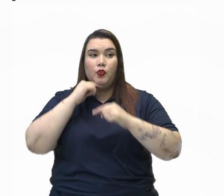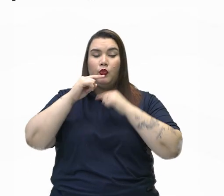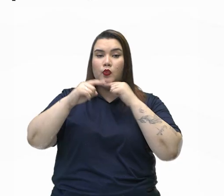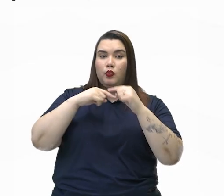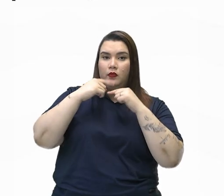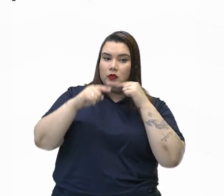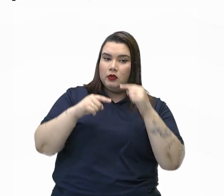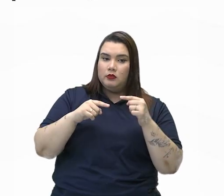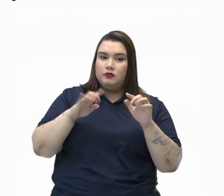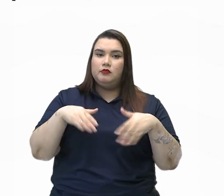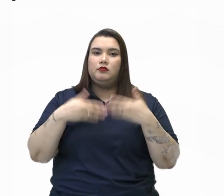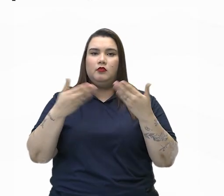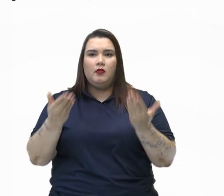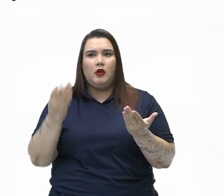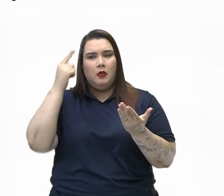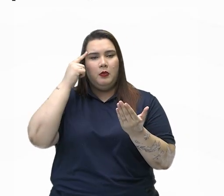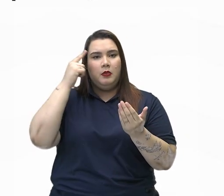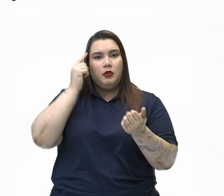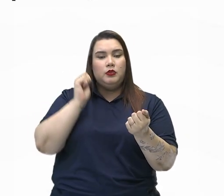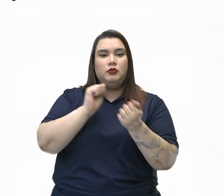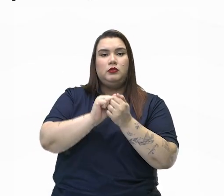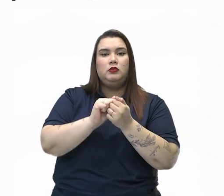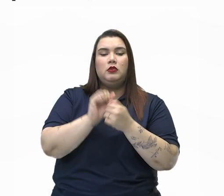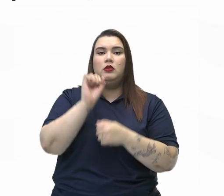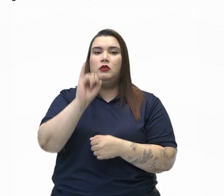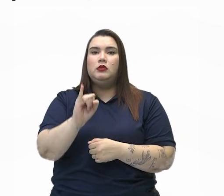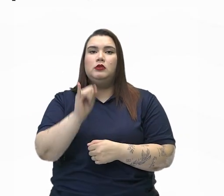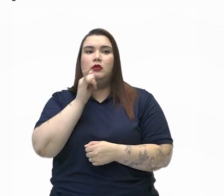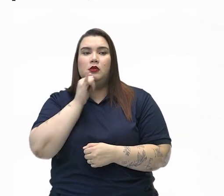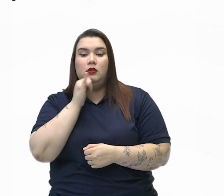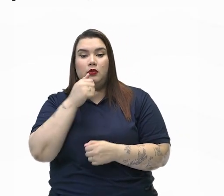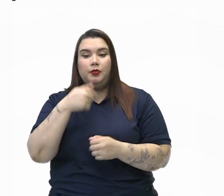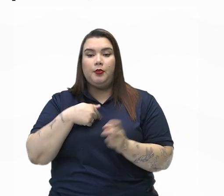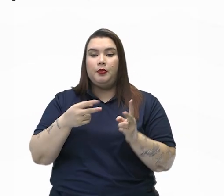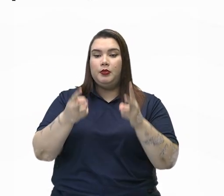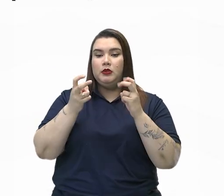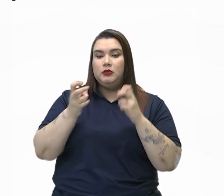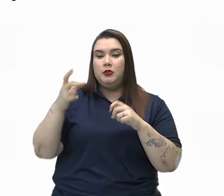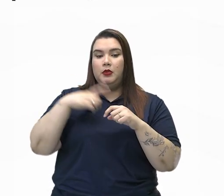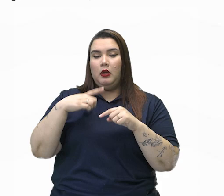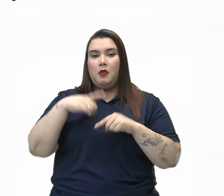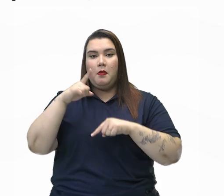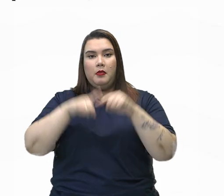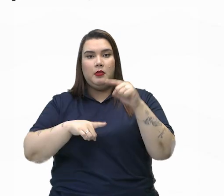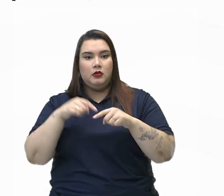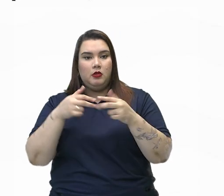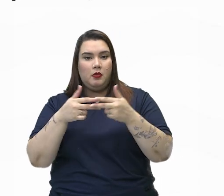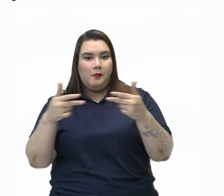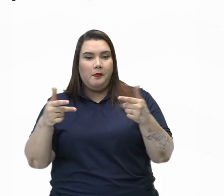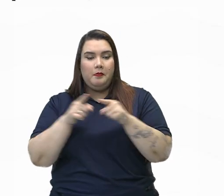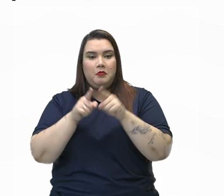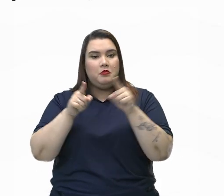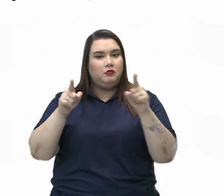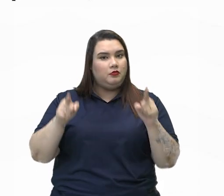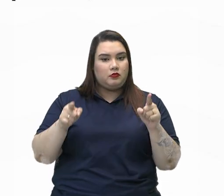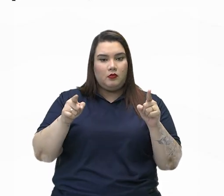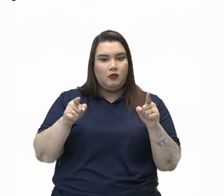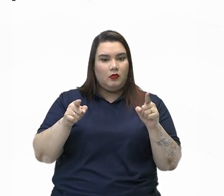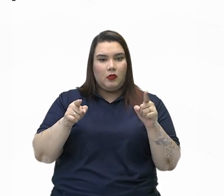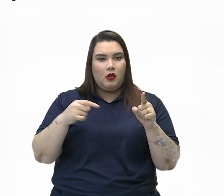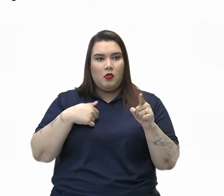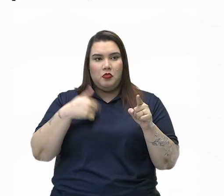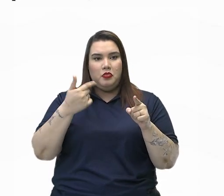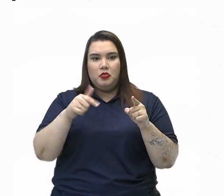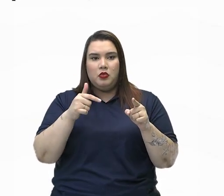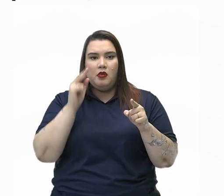questionar. Então, pense comigo. Se de repente eu estou vendo um material e eu não olho para aquilo